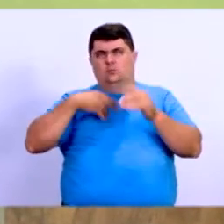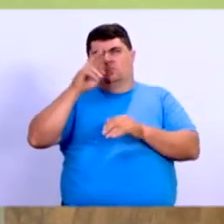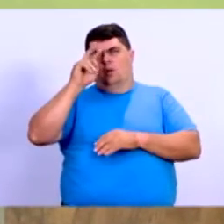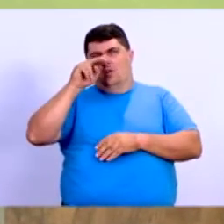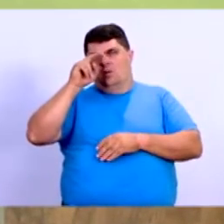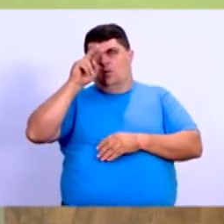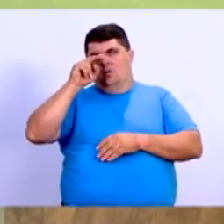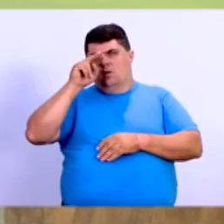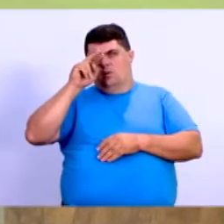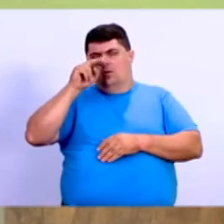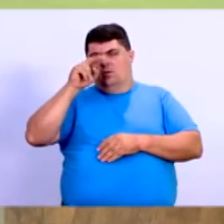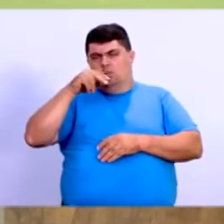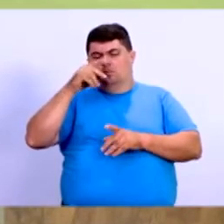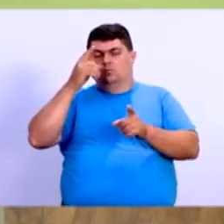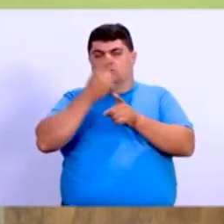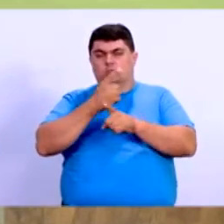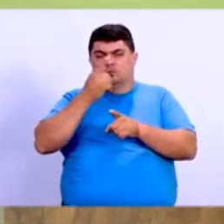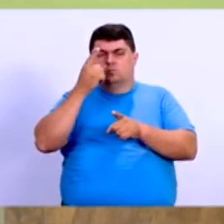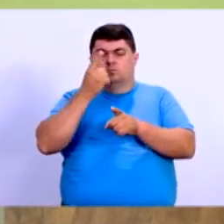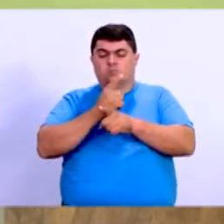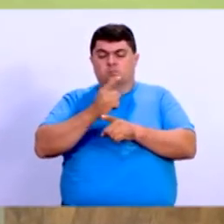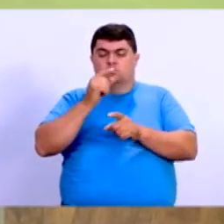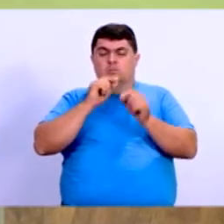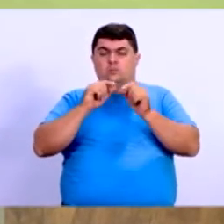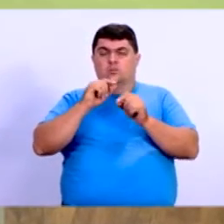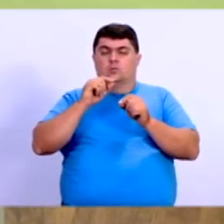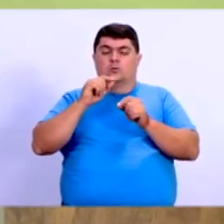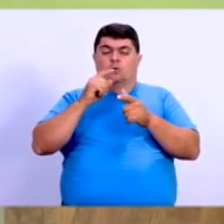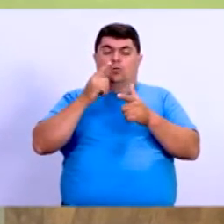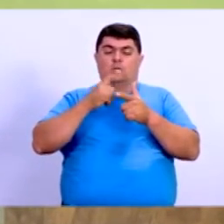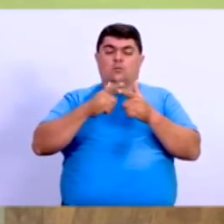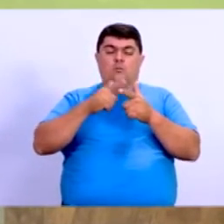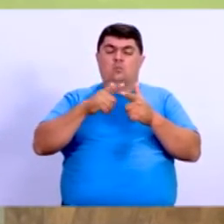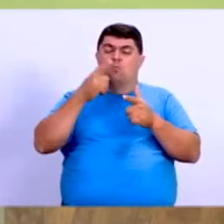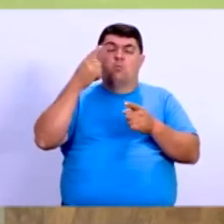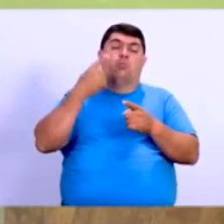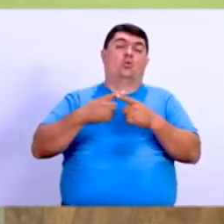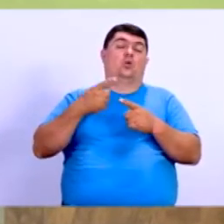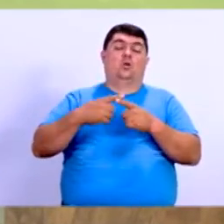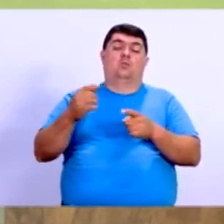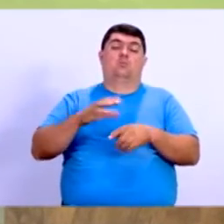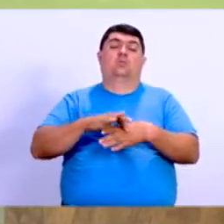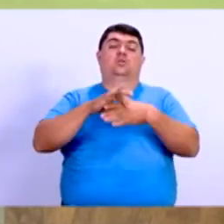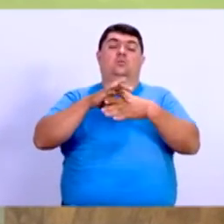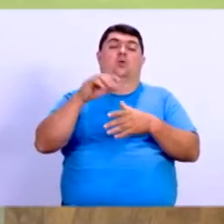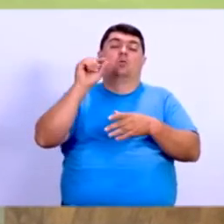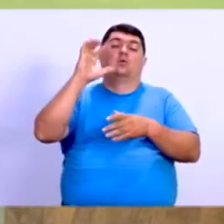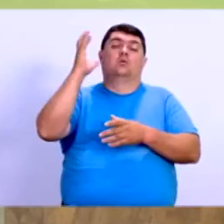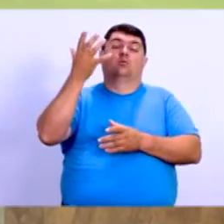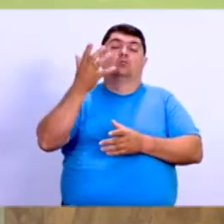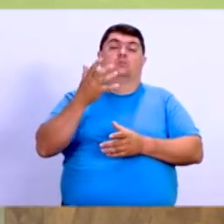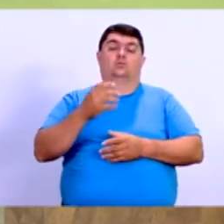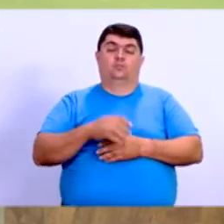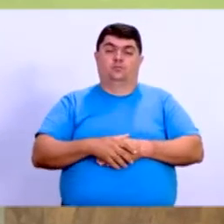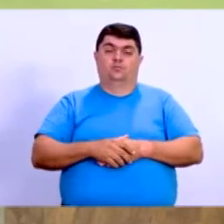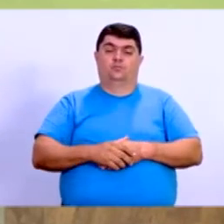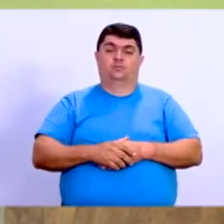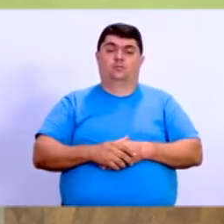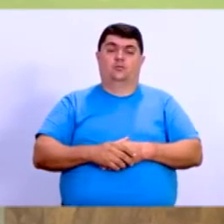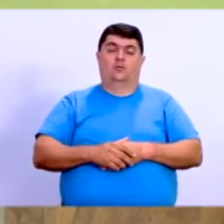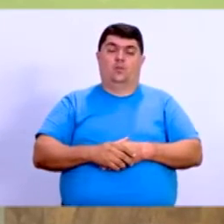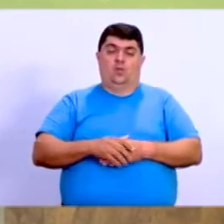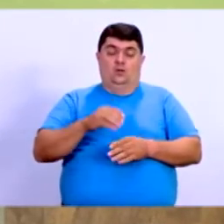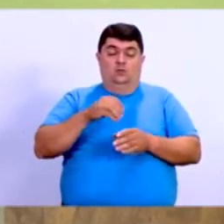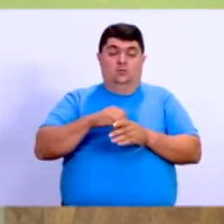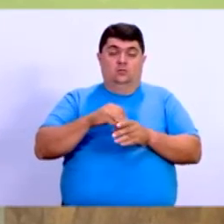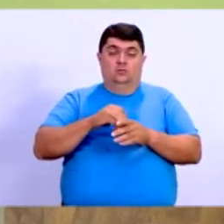atentamente, identifiquem as causas principais para a resolução daquele problema, e dentro